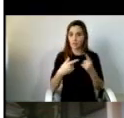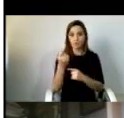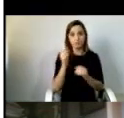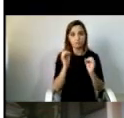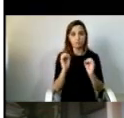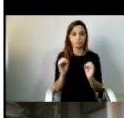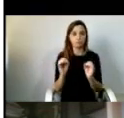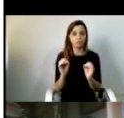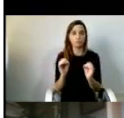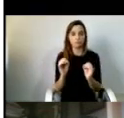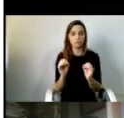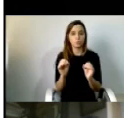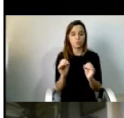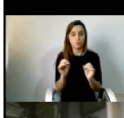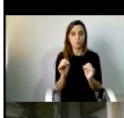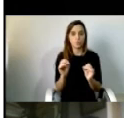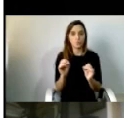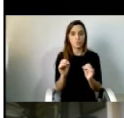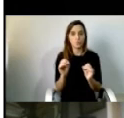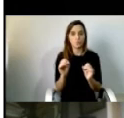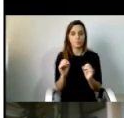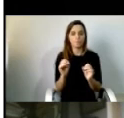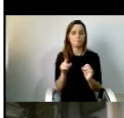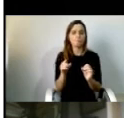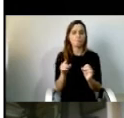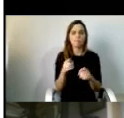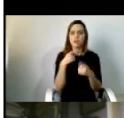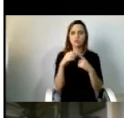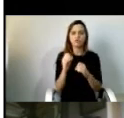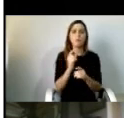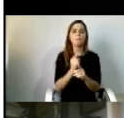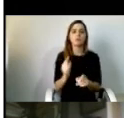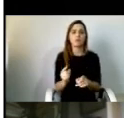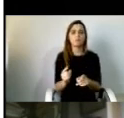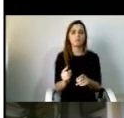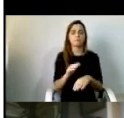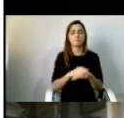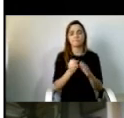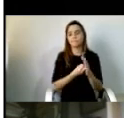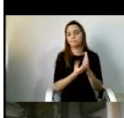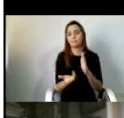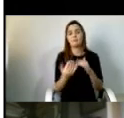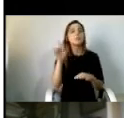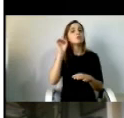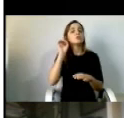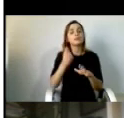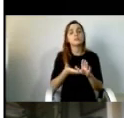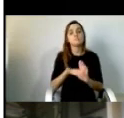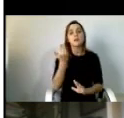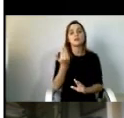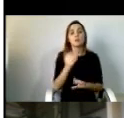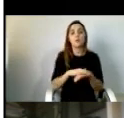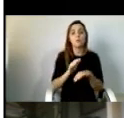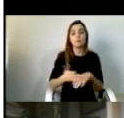apresentado queixa, e os motivos eram vários, mas os mais importantes eram porque está sempre a acontecer.